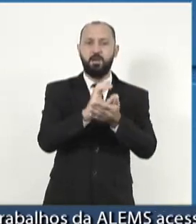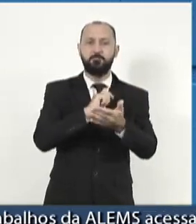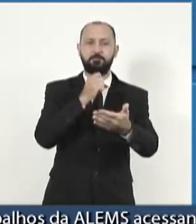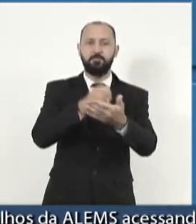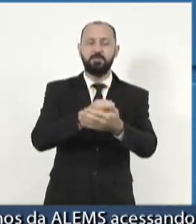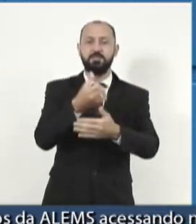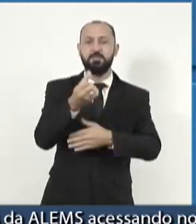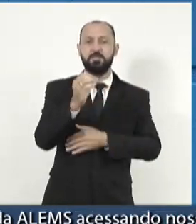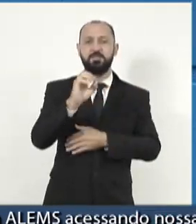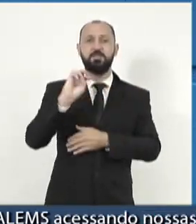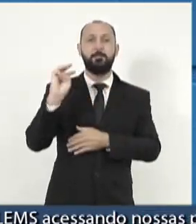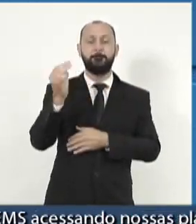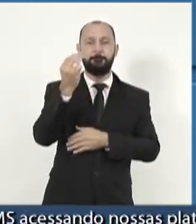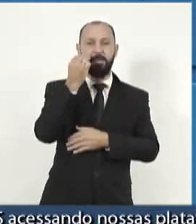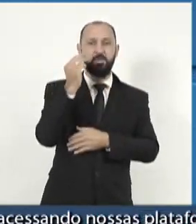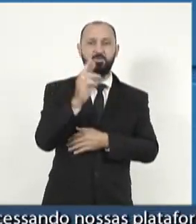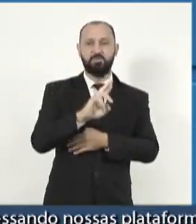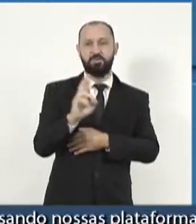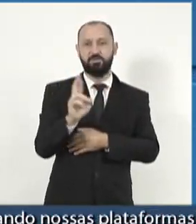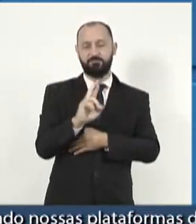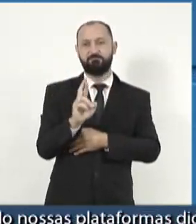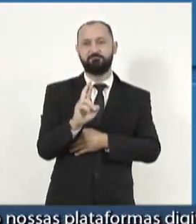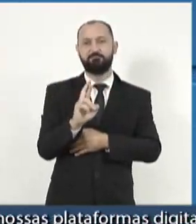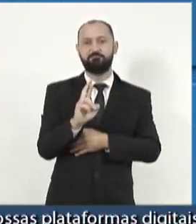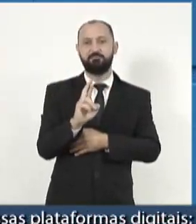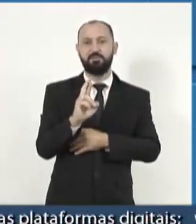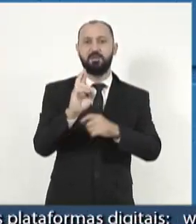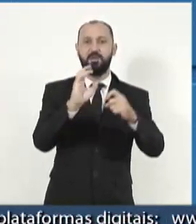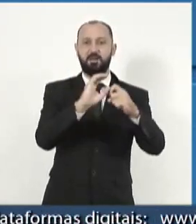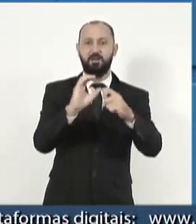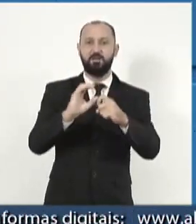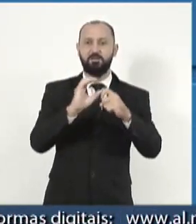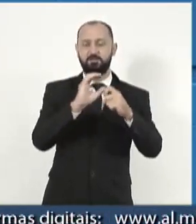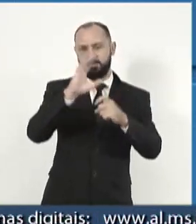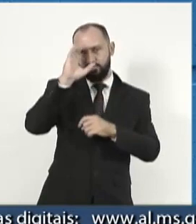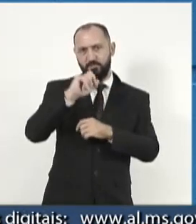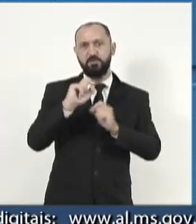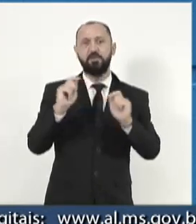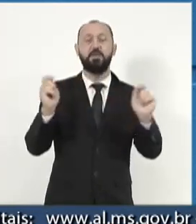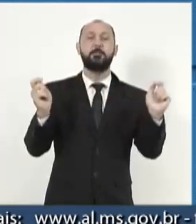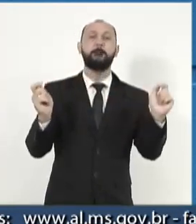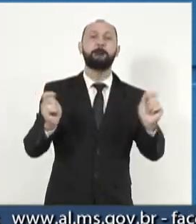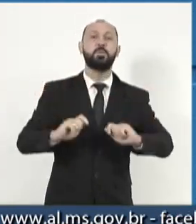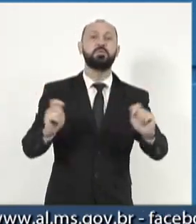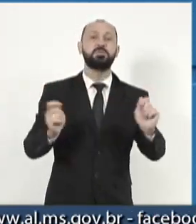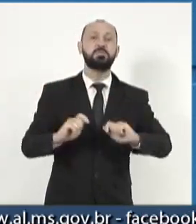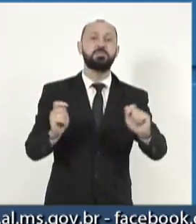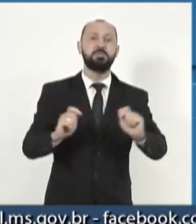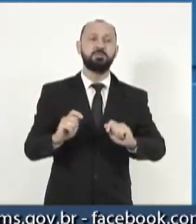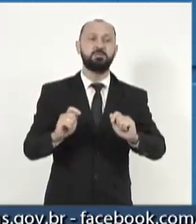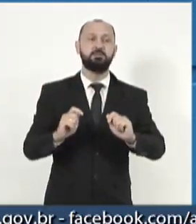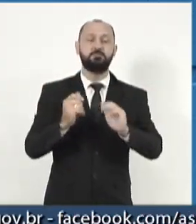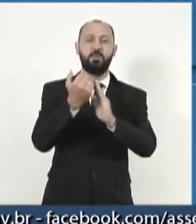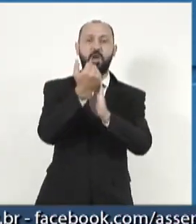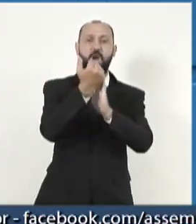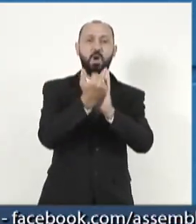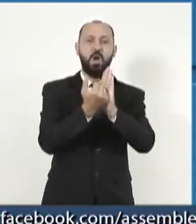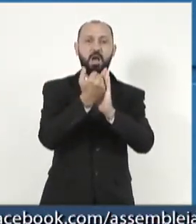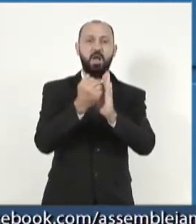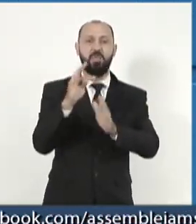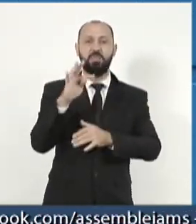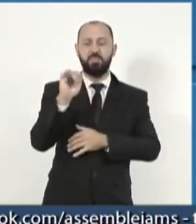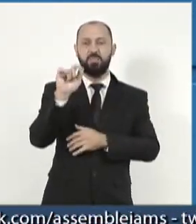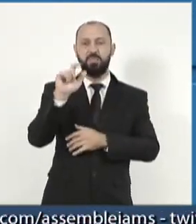para fazer tudo aquilo que ela fez, e atendendo os pacientes de Covid, né? Agora,